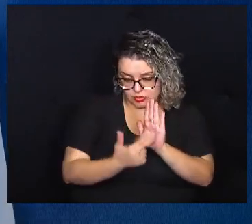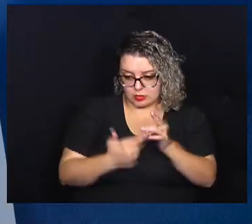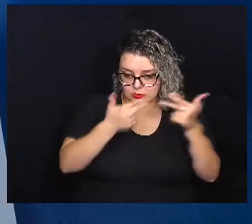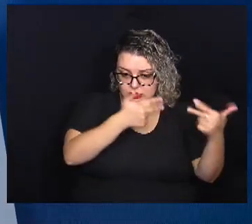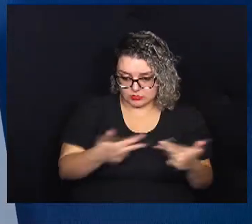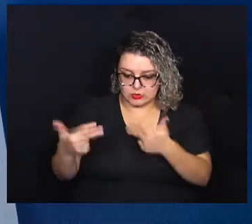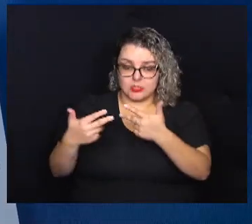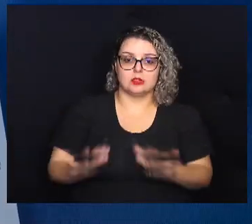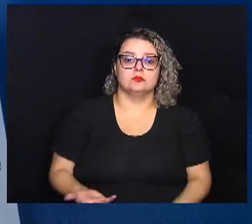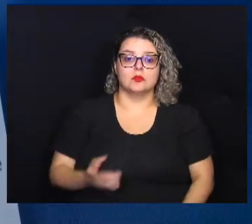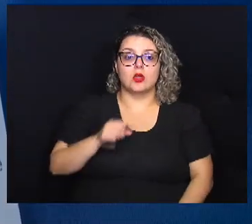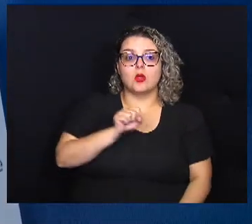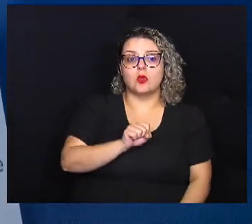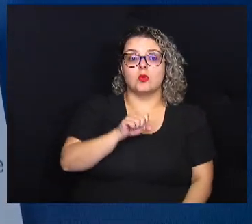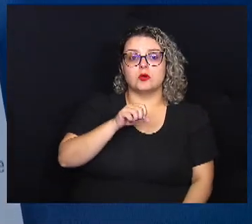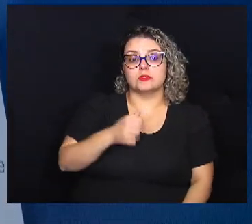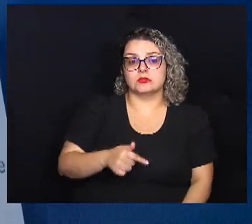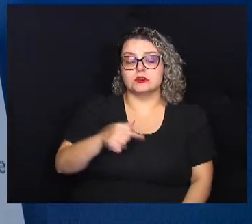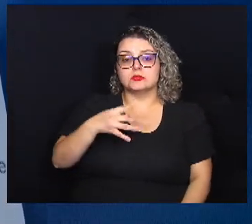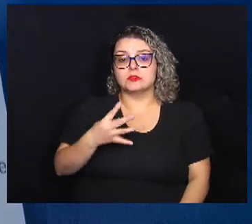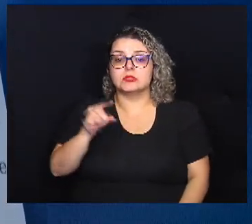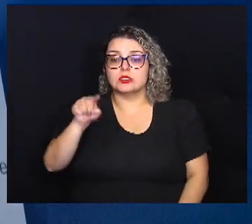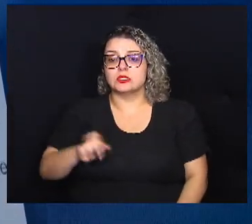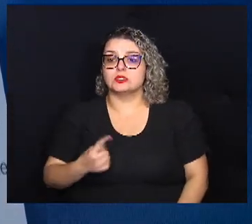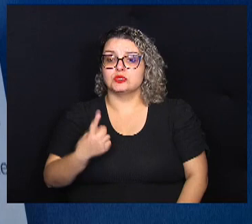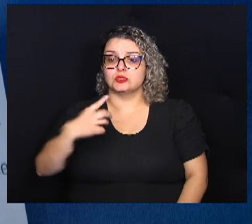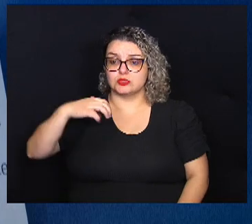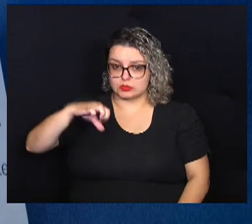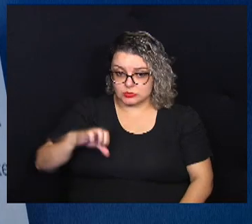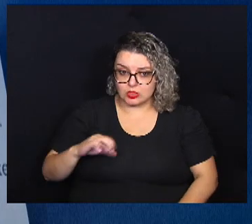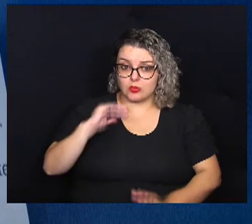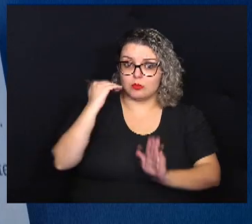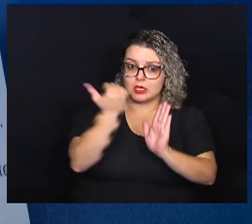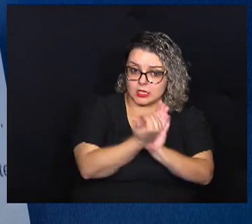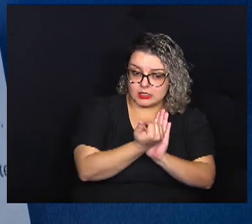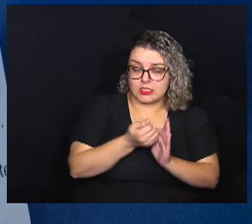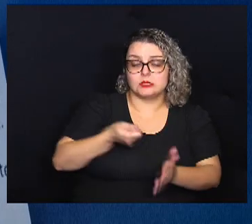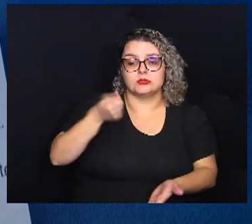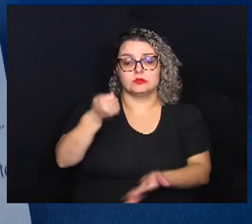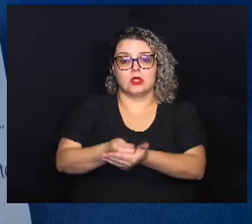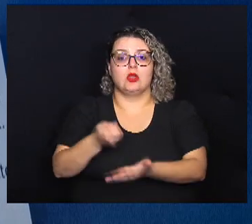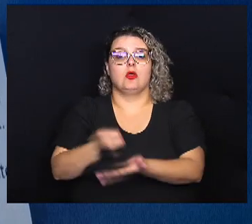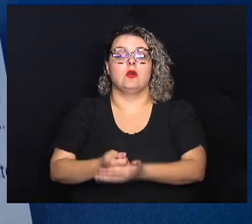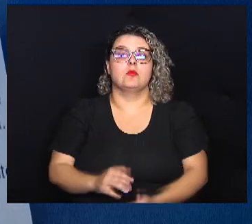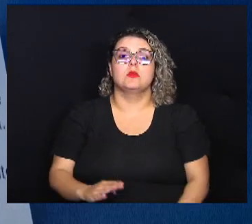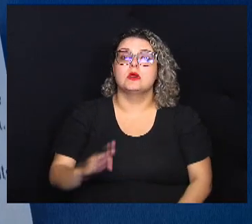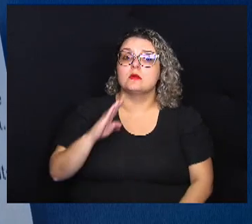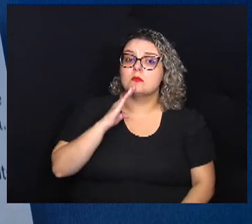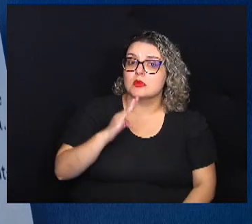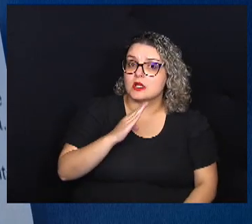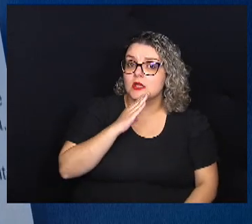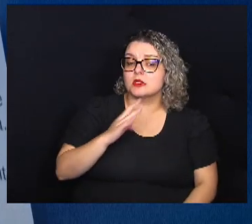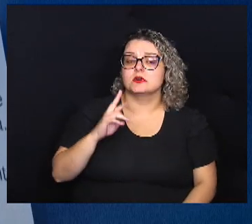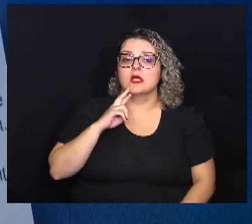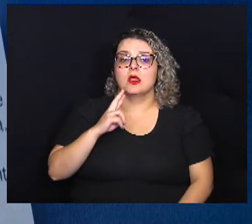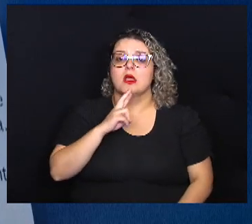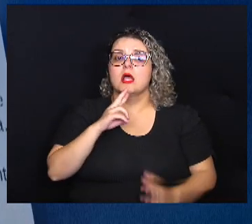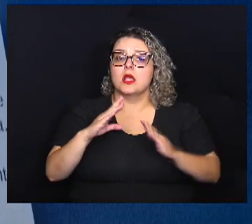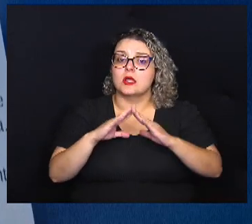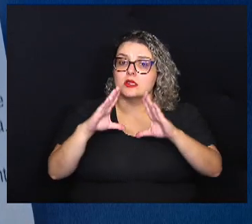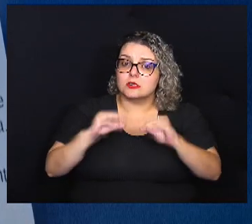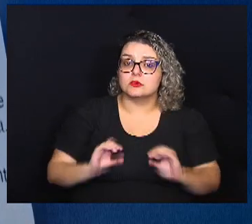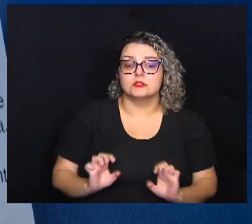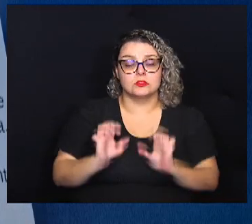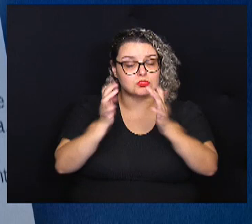lei 874 de 2019, que obriga bares, restaurantes, casas noturnas e de